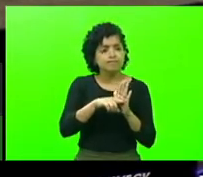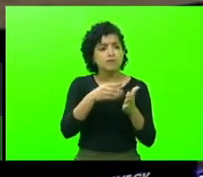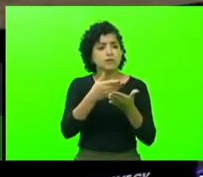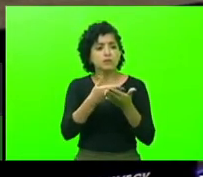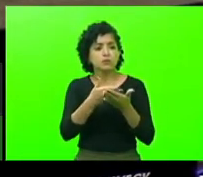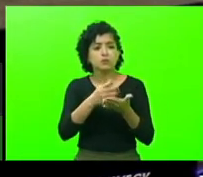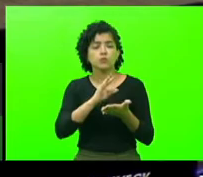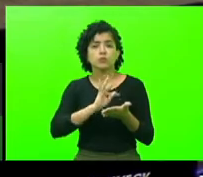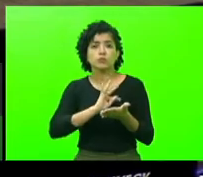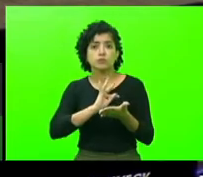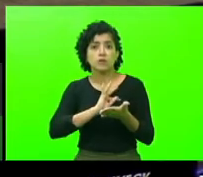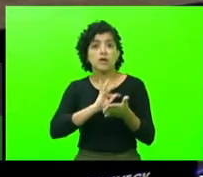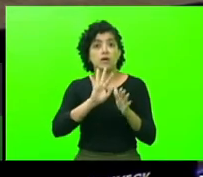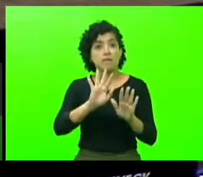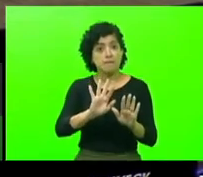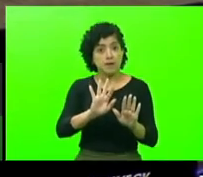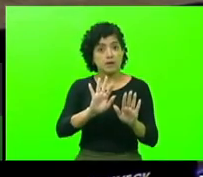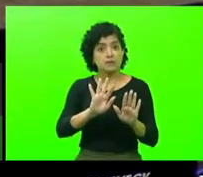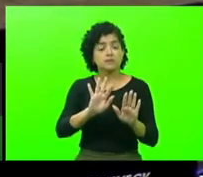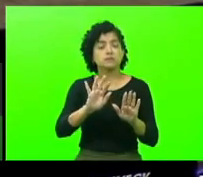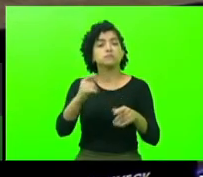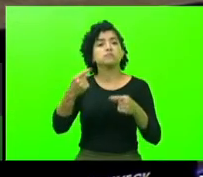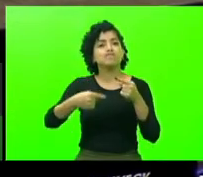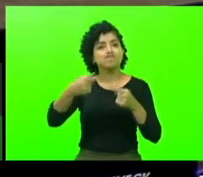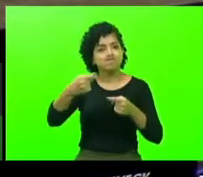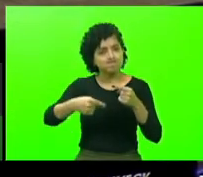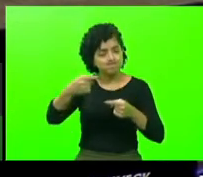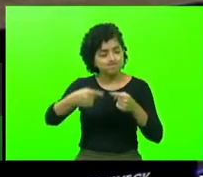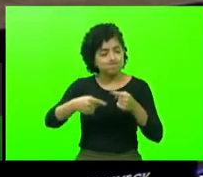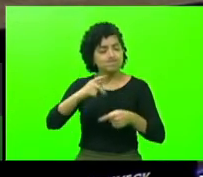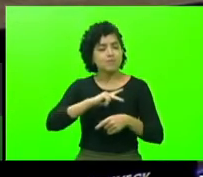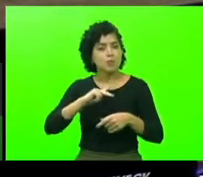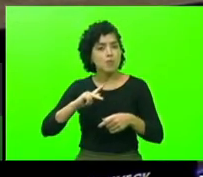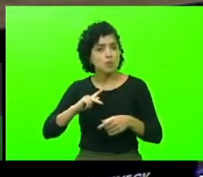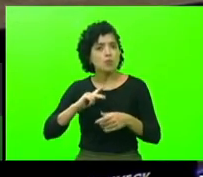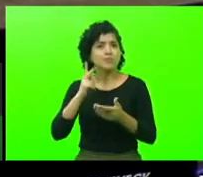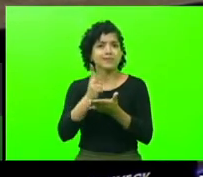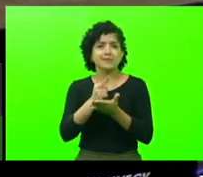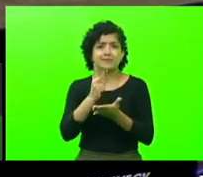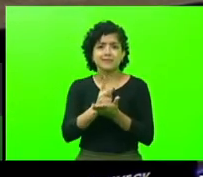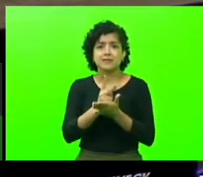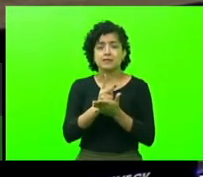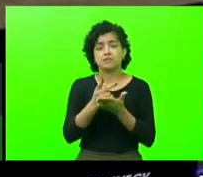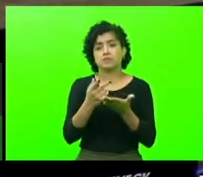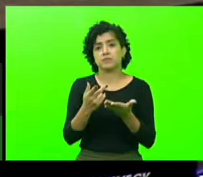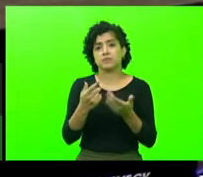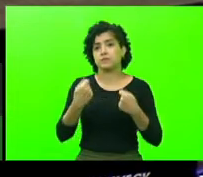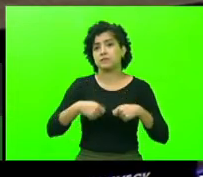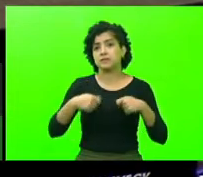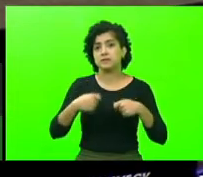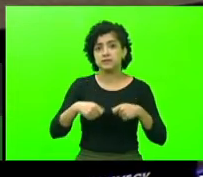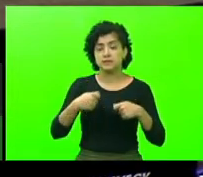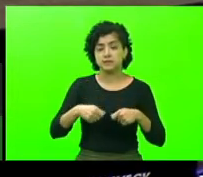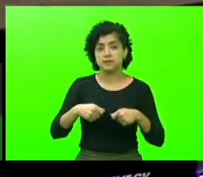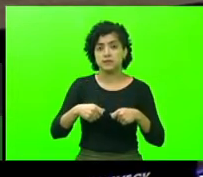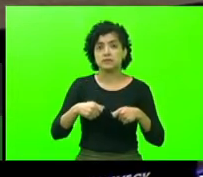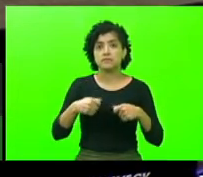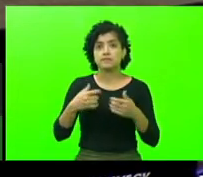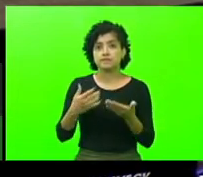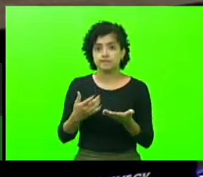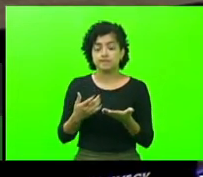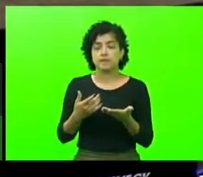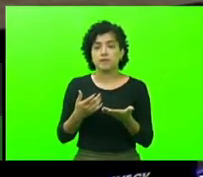é preciso ter políticas públicas permanentes com relação aos recursos hídricos.